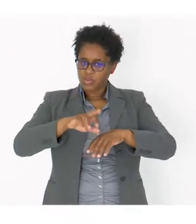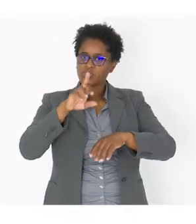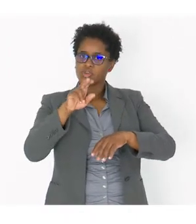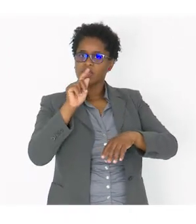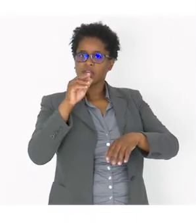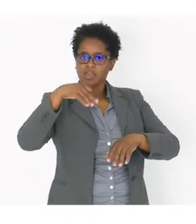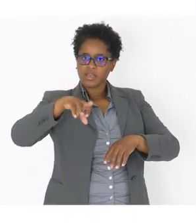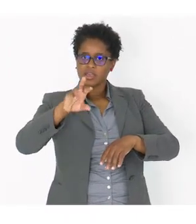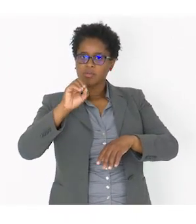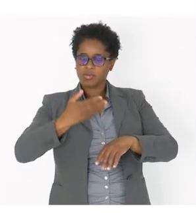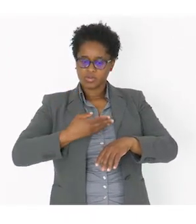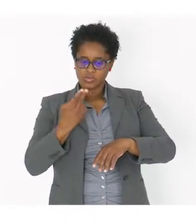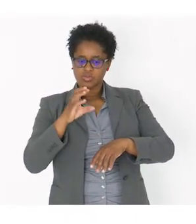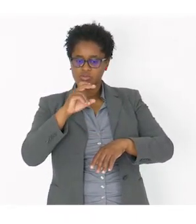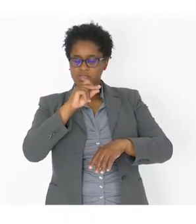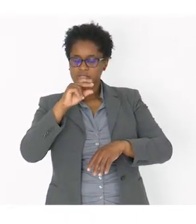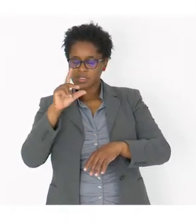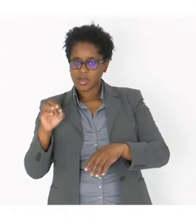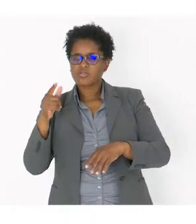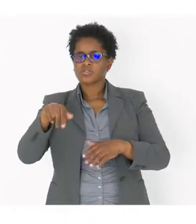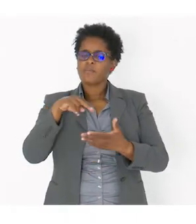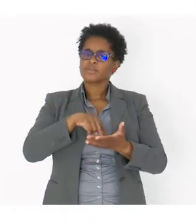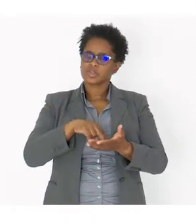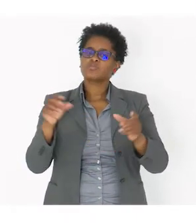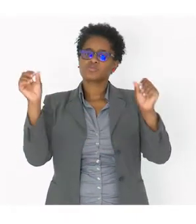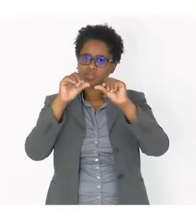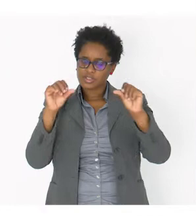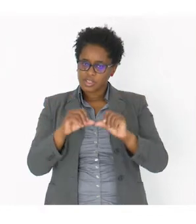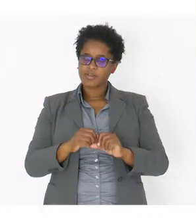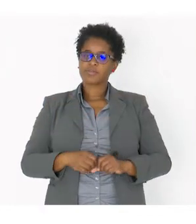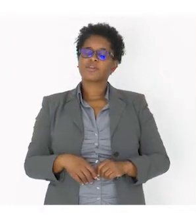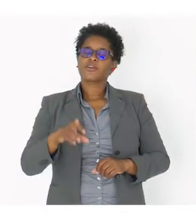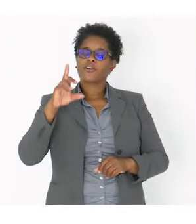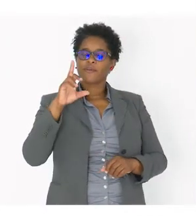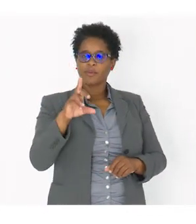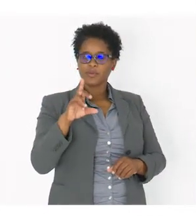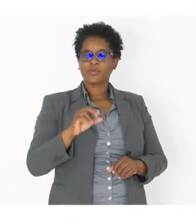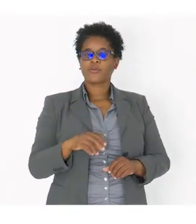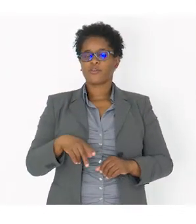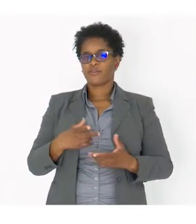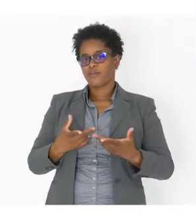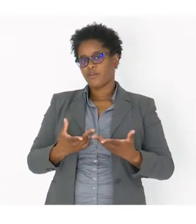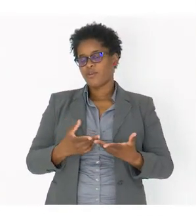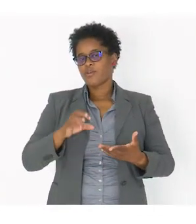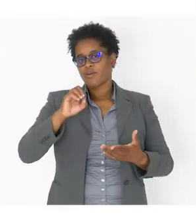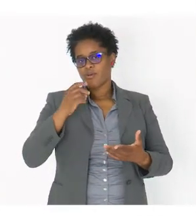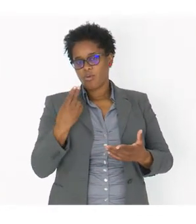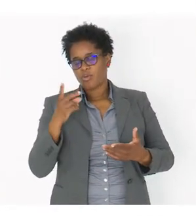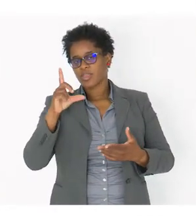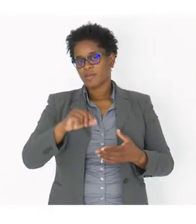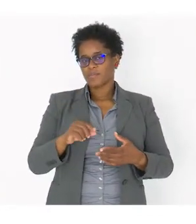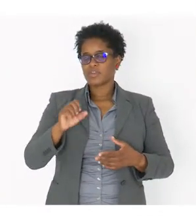reprodução estão presentes no sistema reprodutor ou também no